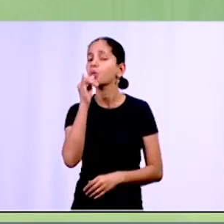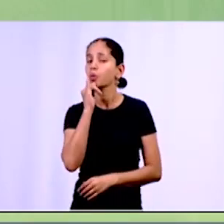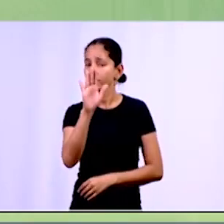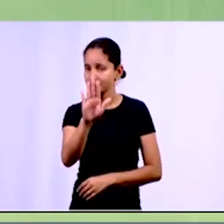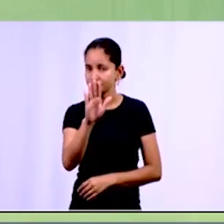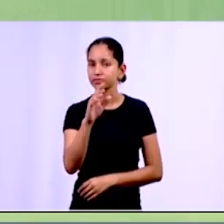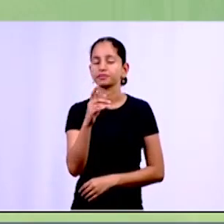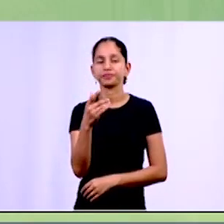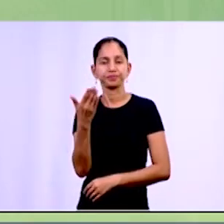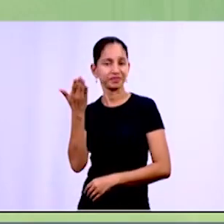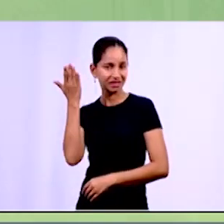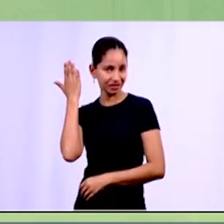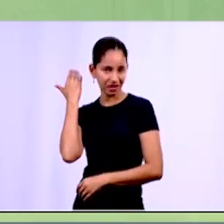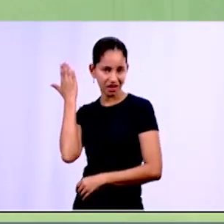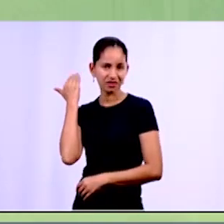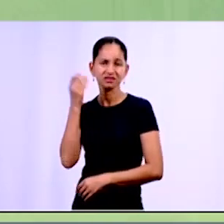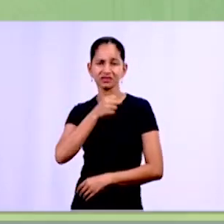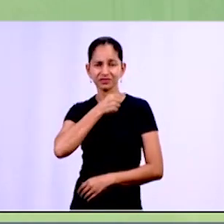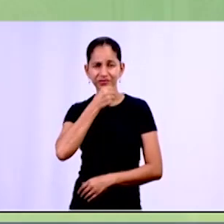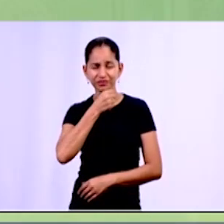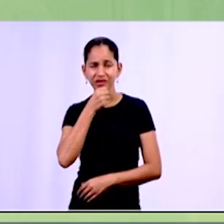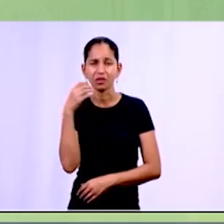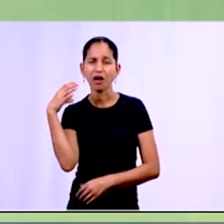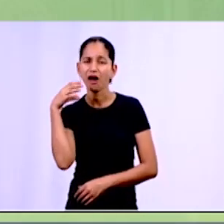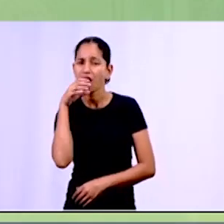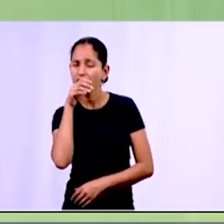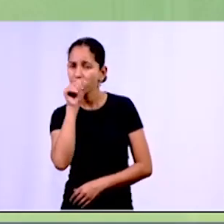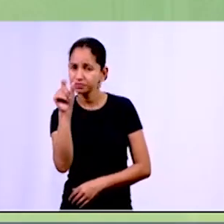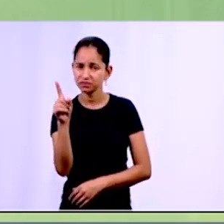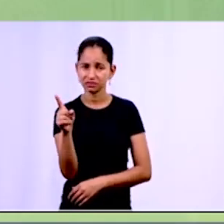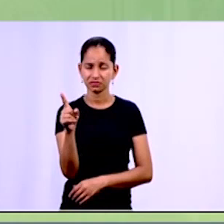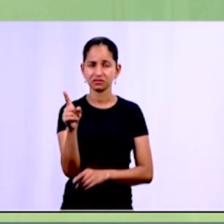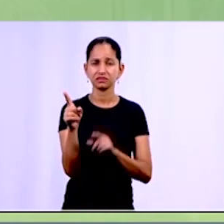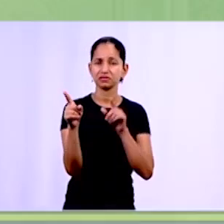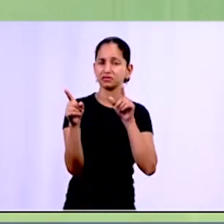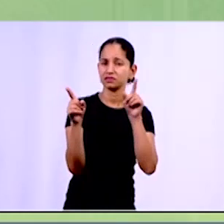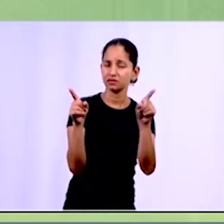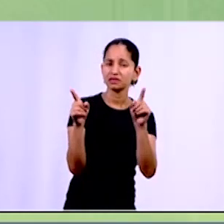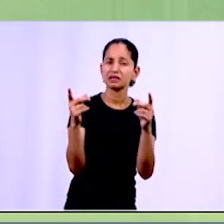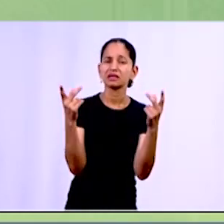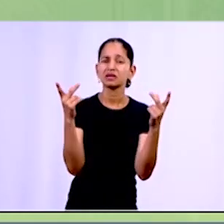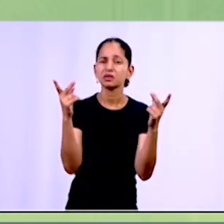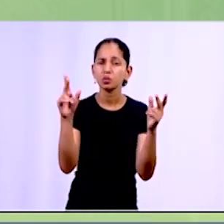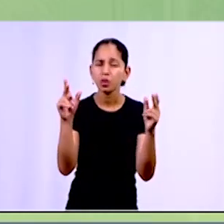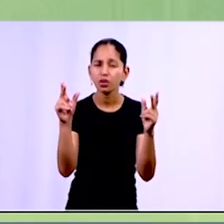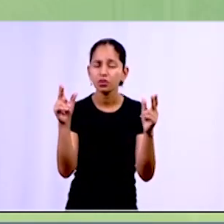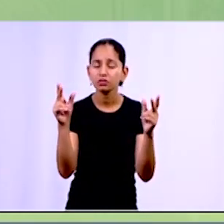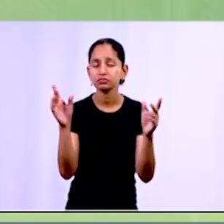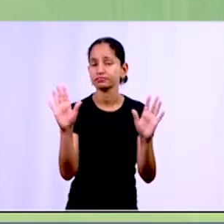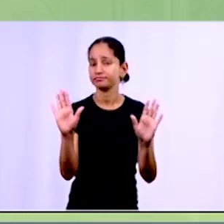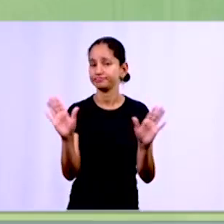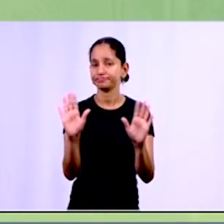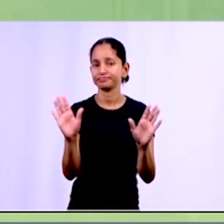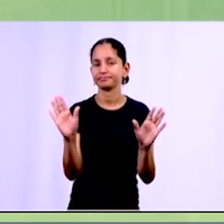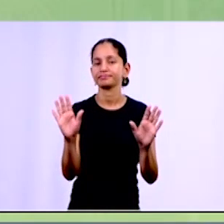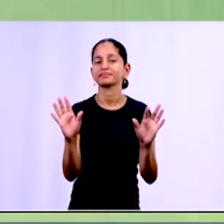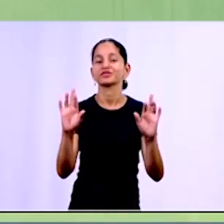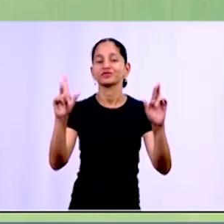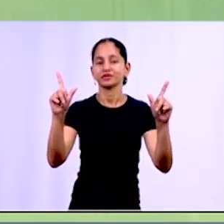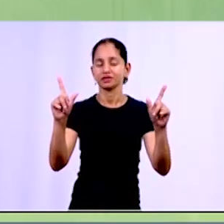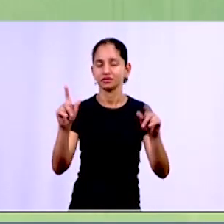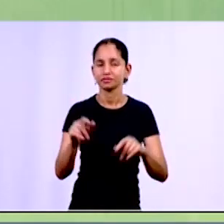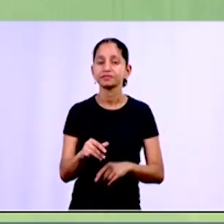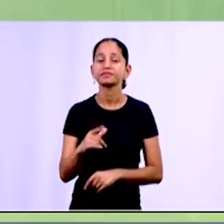Pentium 4 era mais veloz que o meu i7 de hoje? Não, nem de longe, porque tem toda a arquitetura dentro do próprio processador. Uma